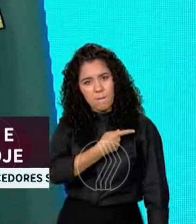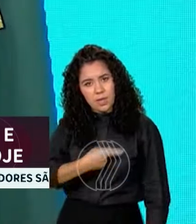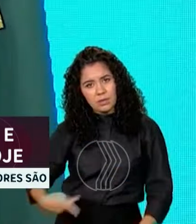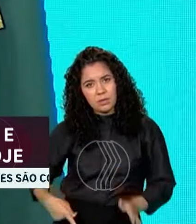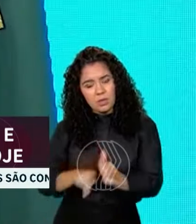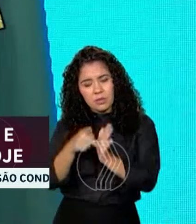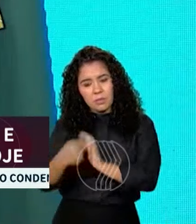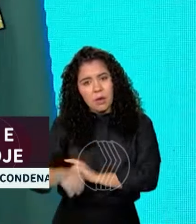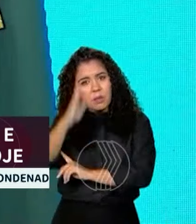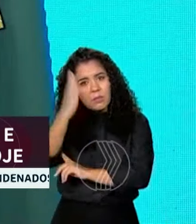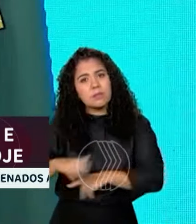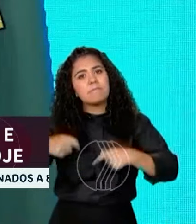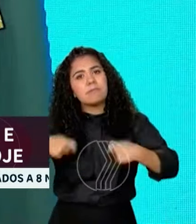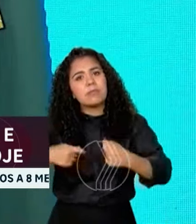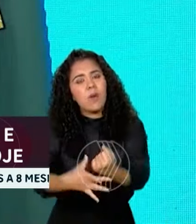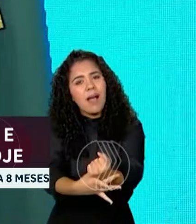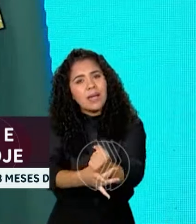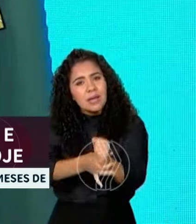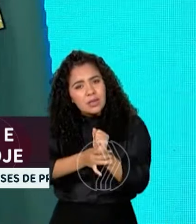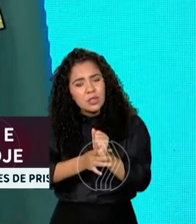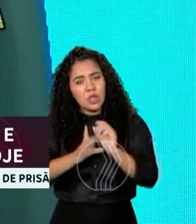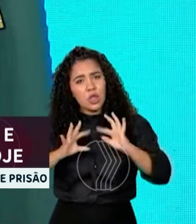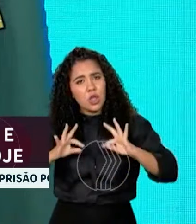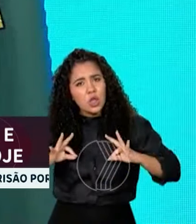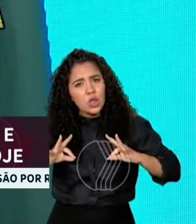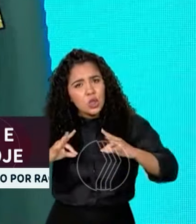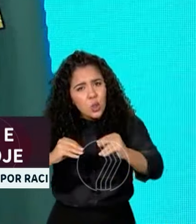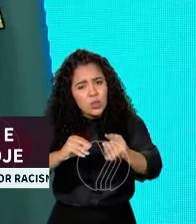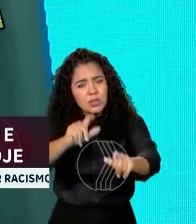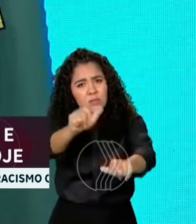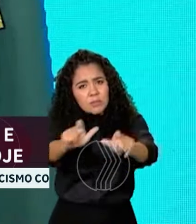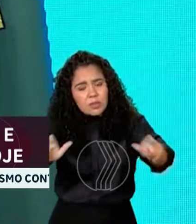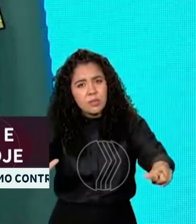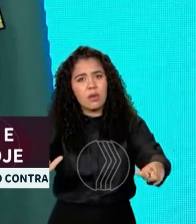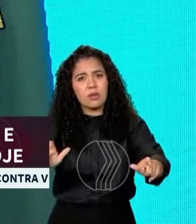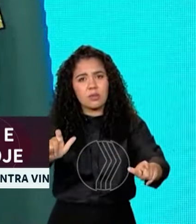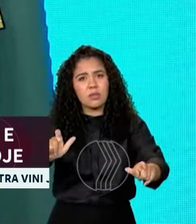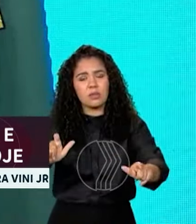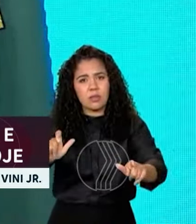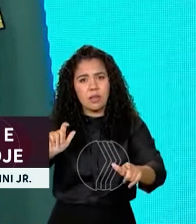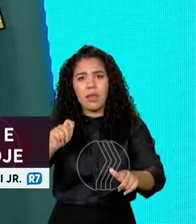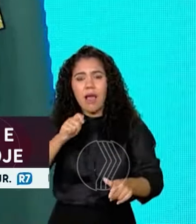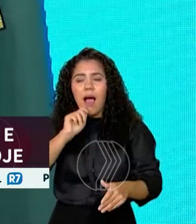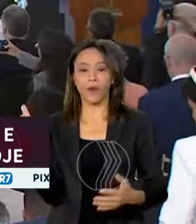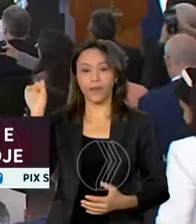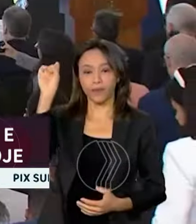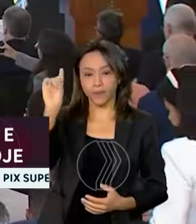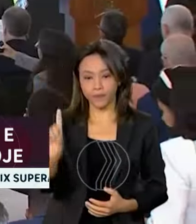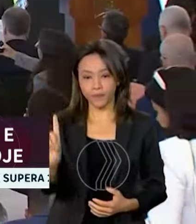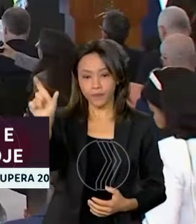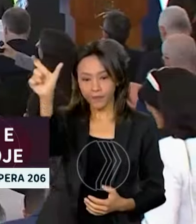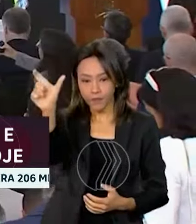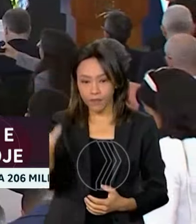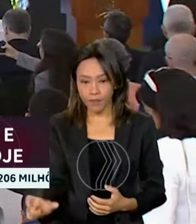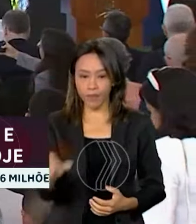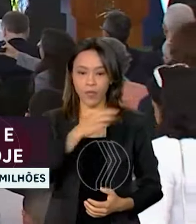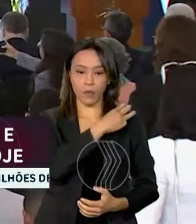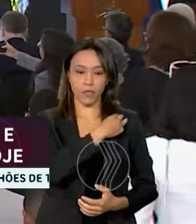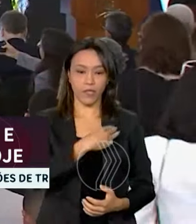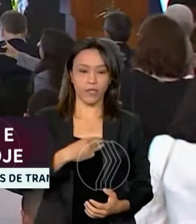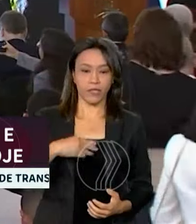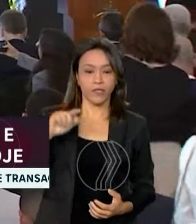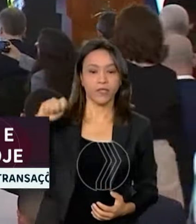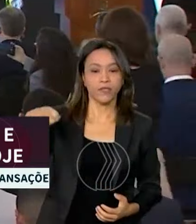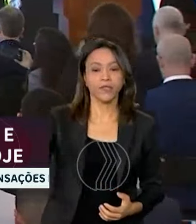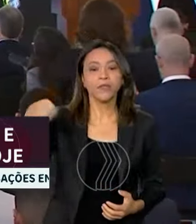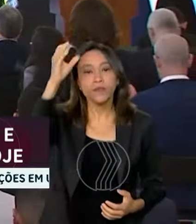quadro de construções do PAC aponta que existem 223 obras novas em universidades, 20